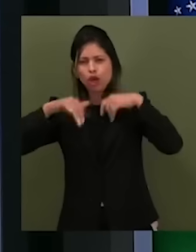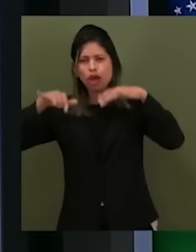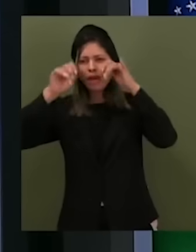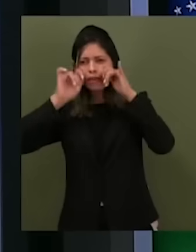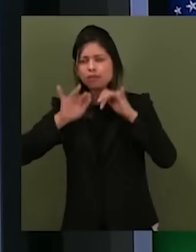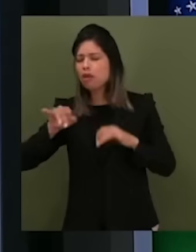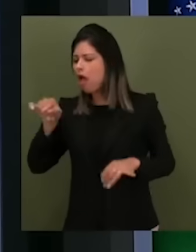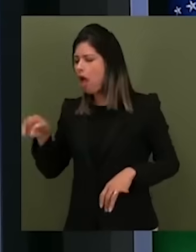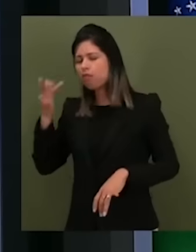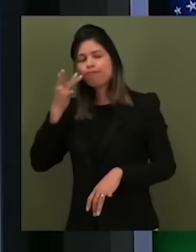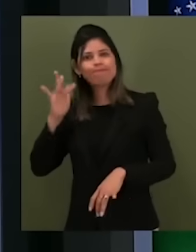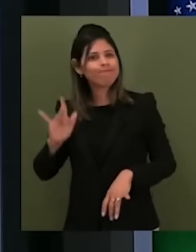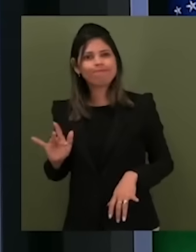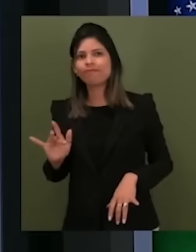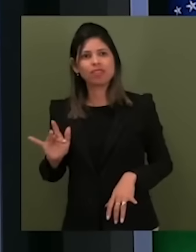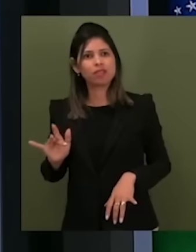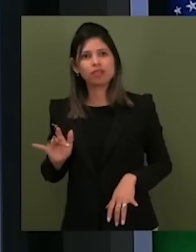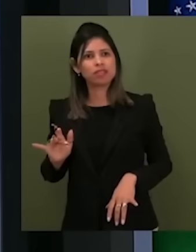não sabe